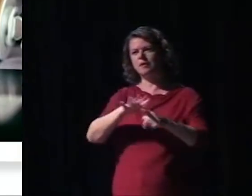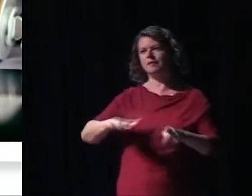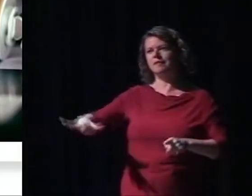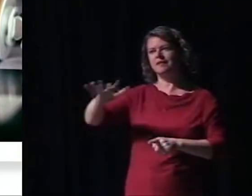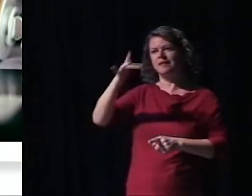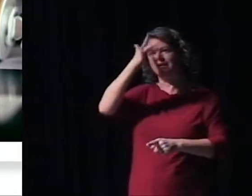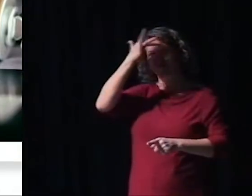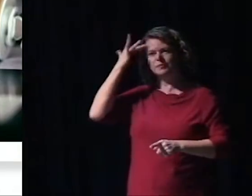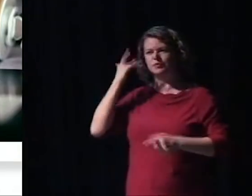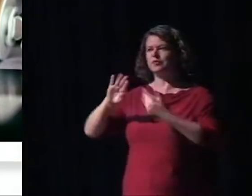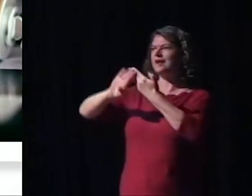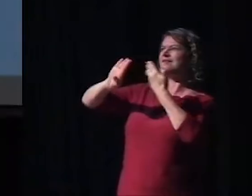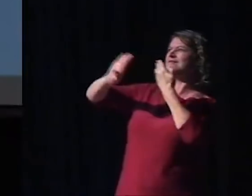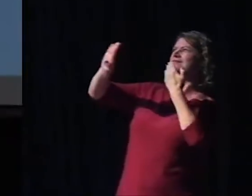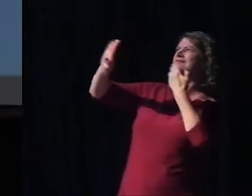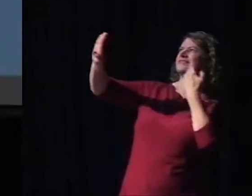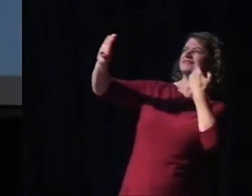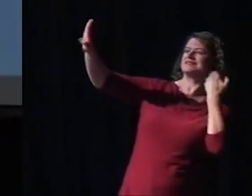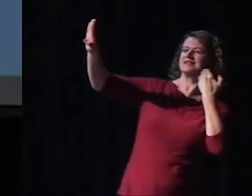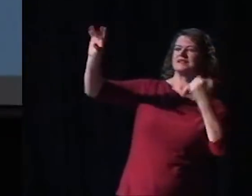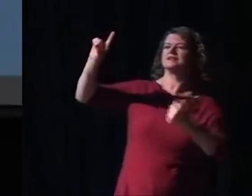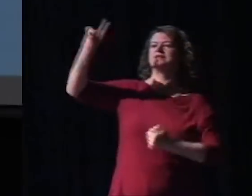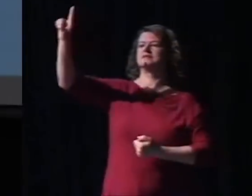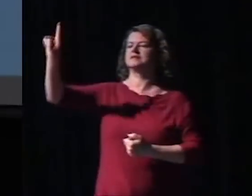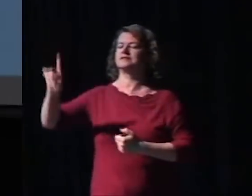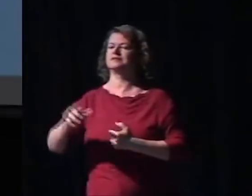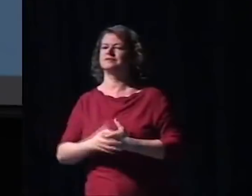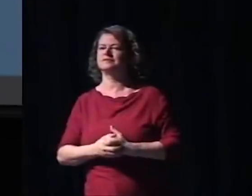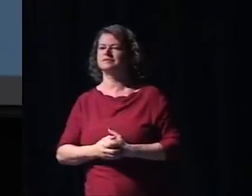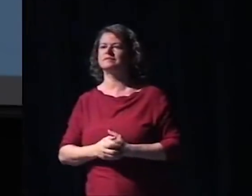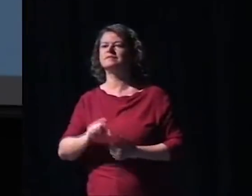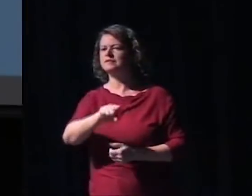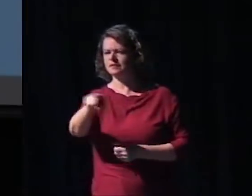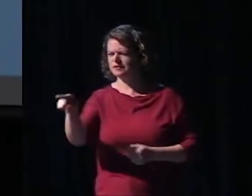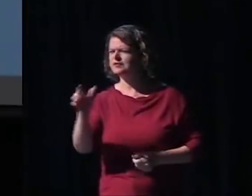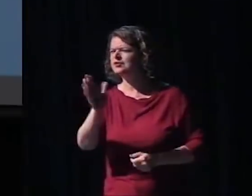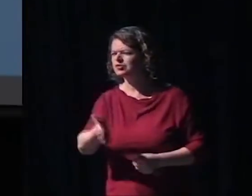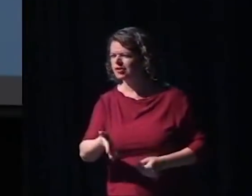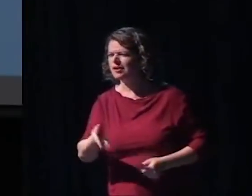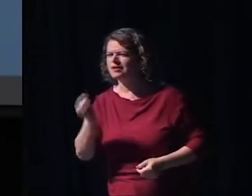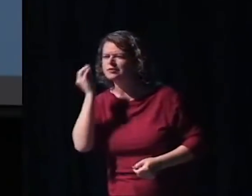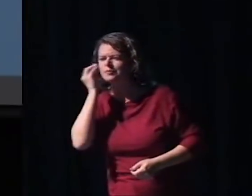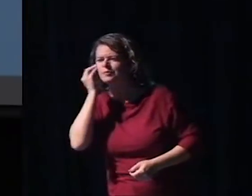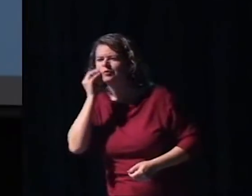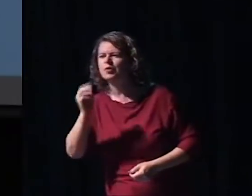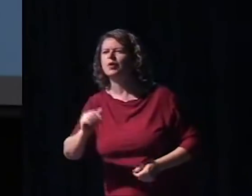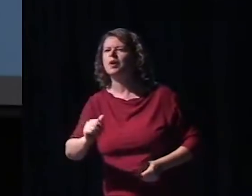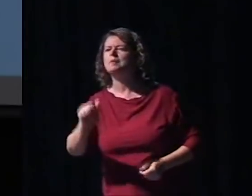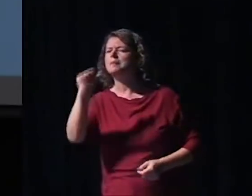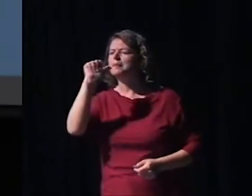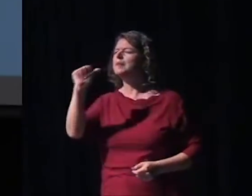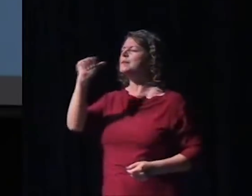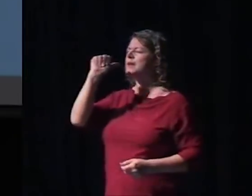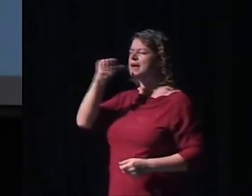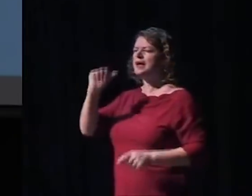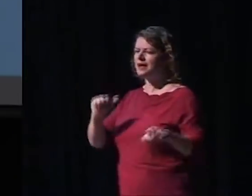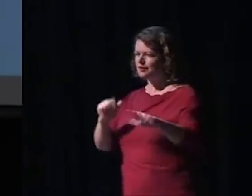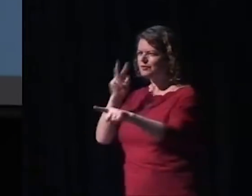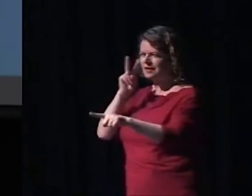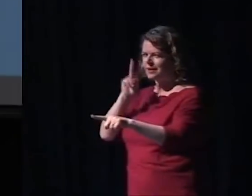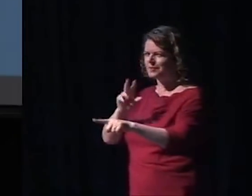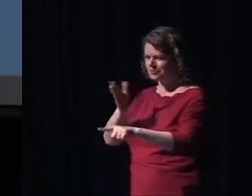da sujeição do seu Deus. Se você já tomou um pilequinho, você lembra